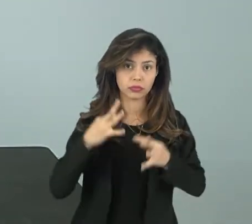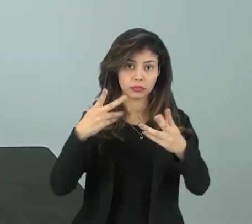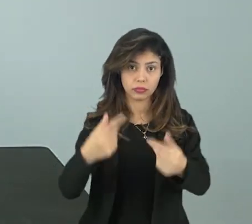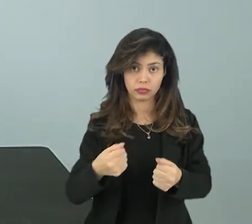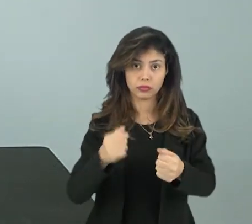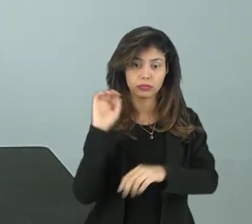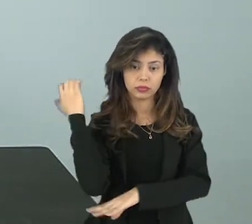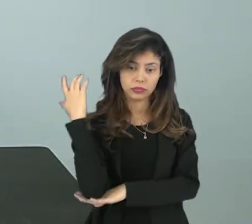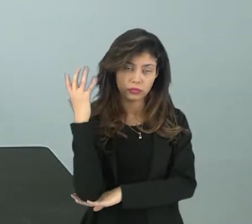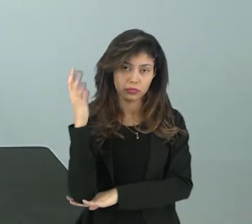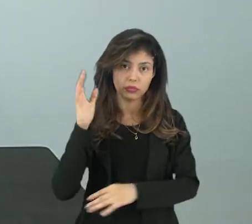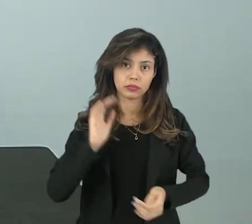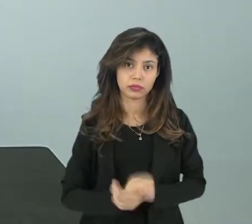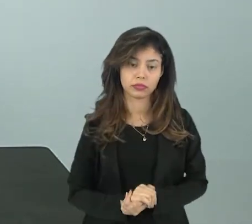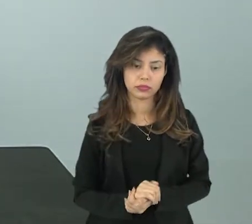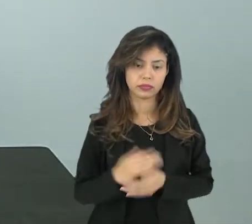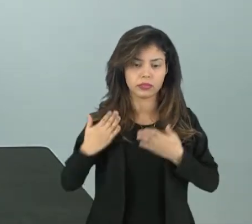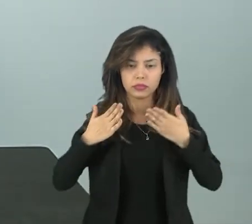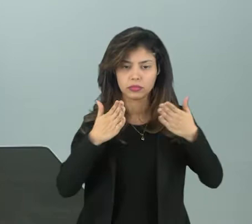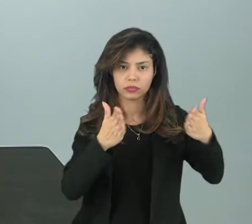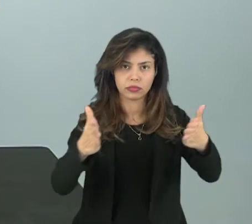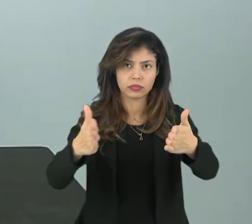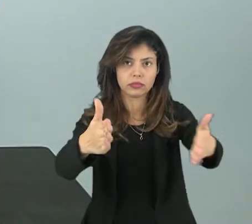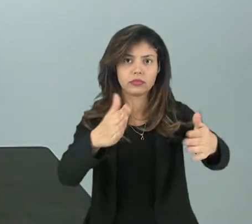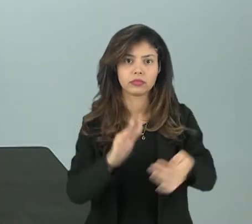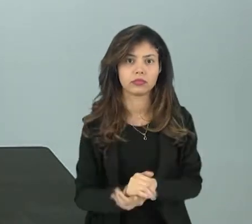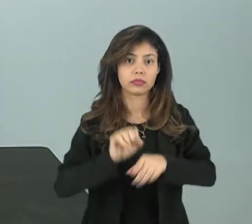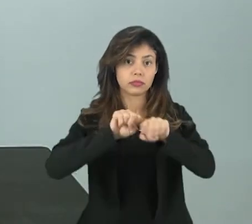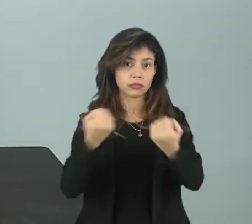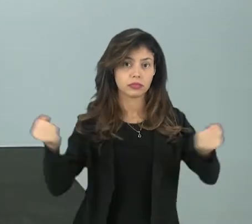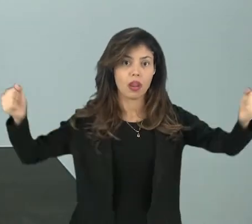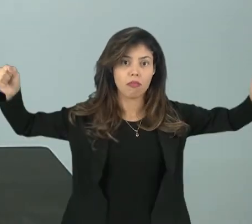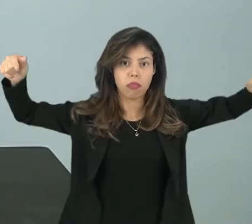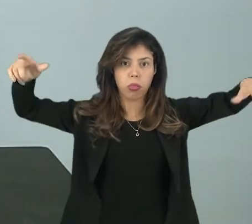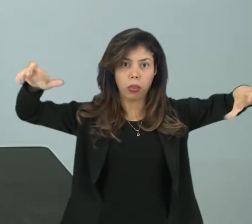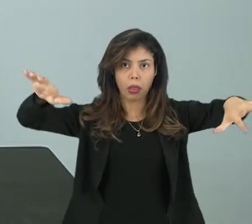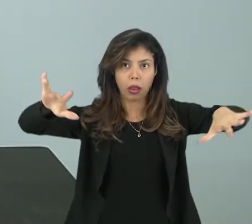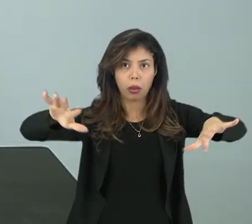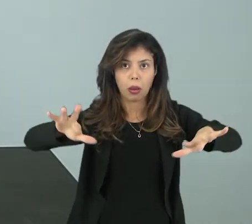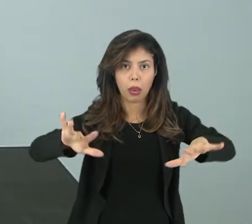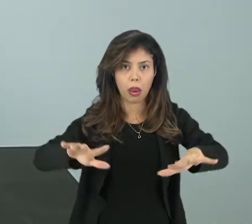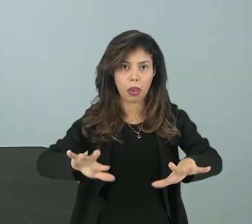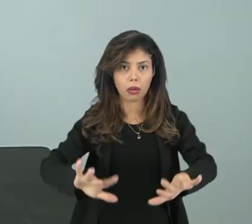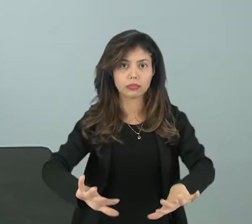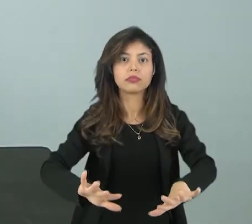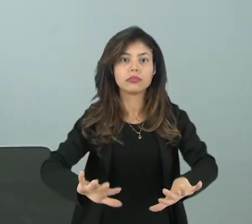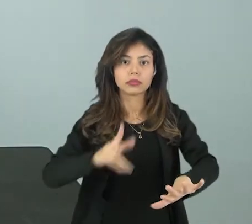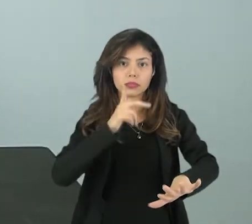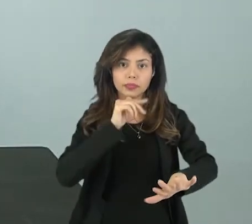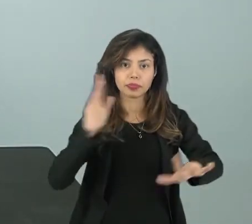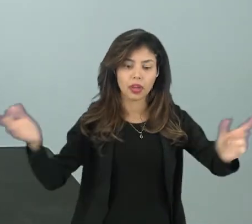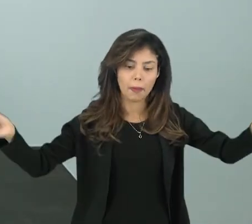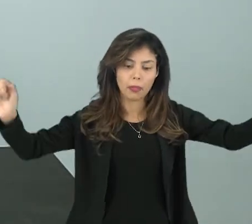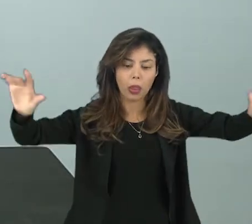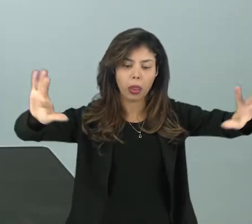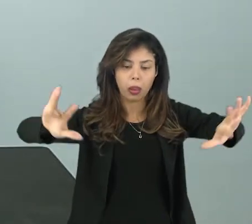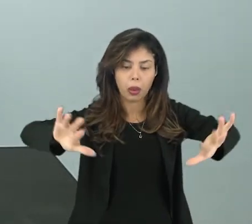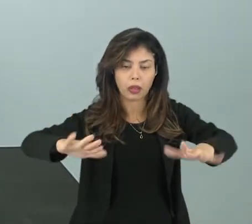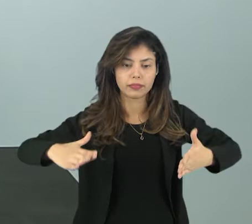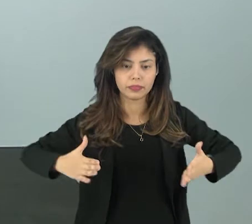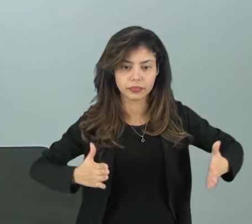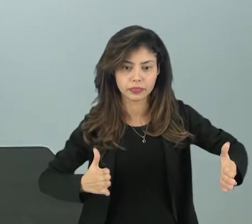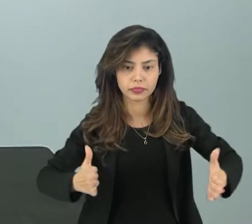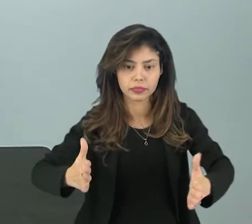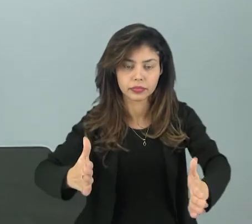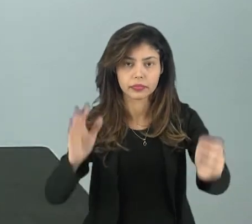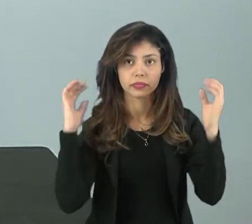do rio, ele vai o quê? Vai quebrar, porque a raiz que vai ajudar. Lembra que nós falamos isso? A raiz